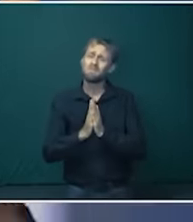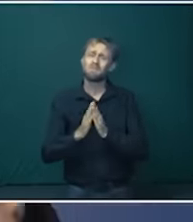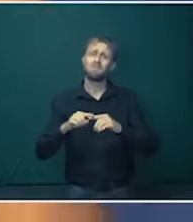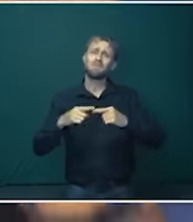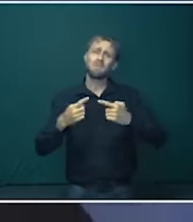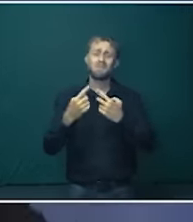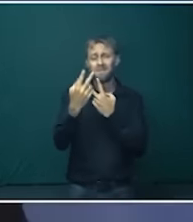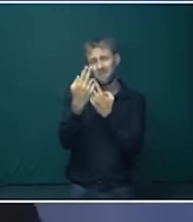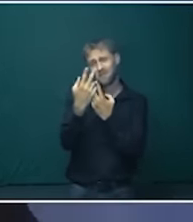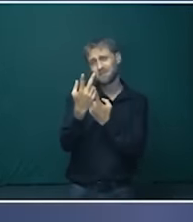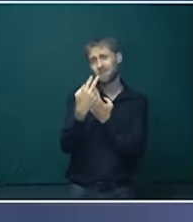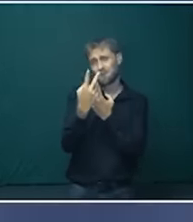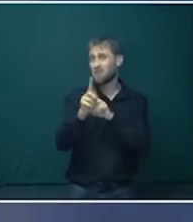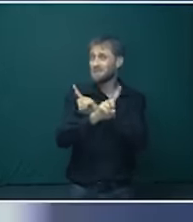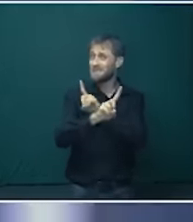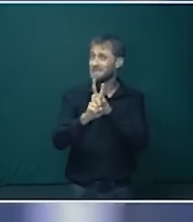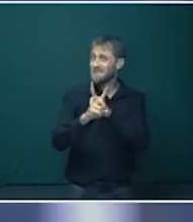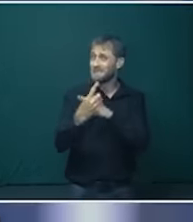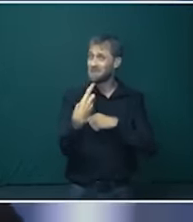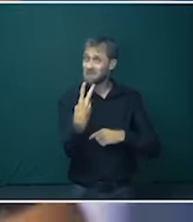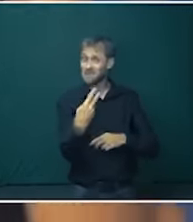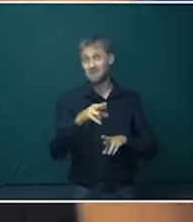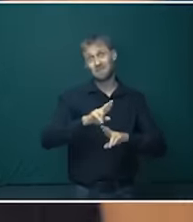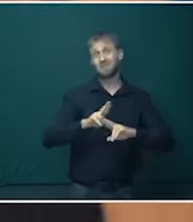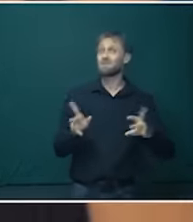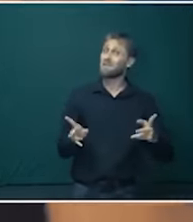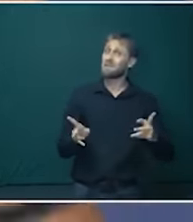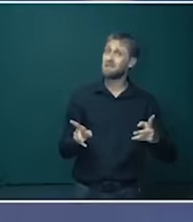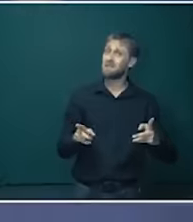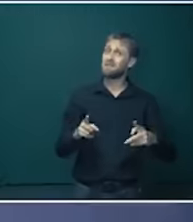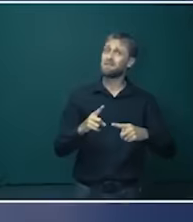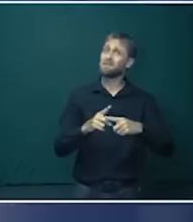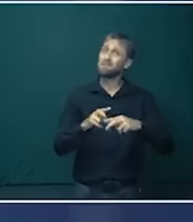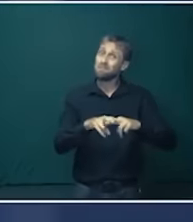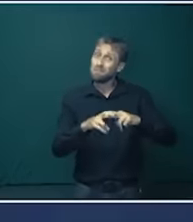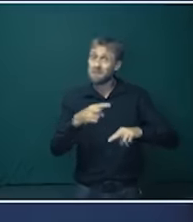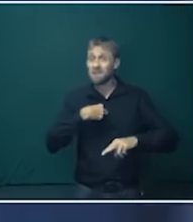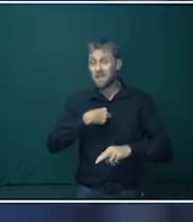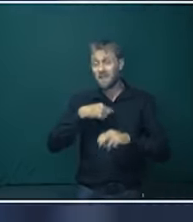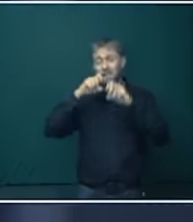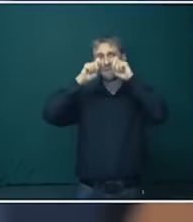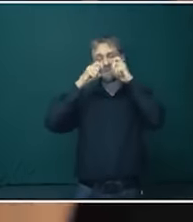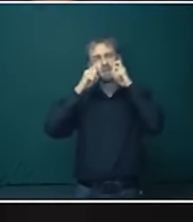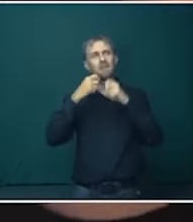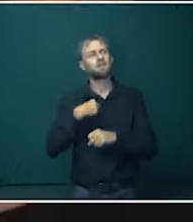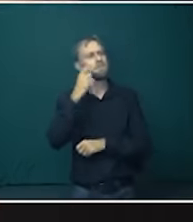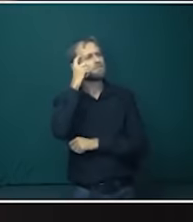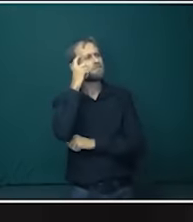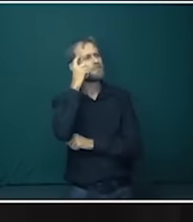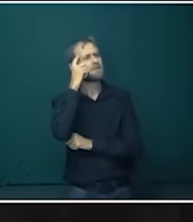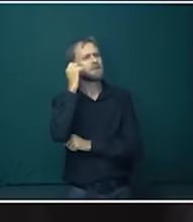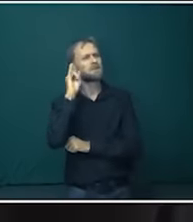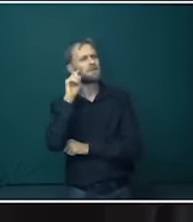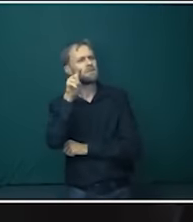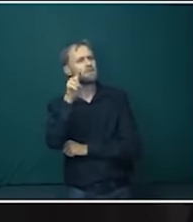Mas eu não sou você, por isso eu passei essa noite chorando e pensando. Se eu fosse